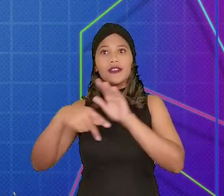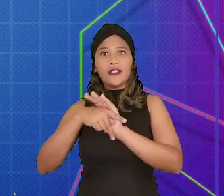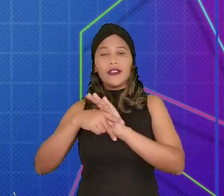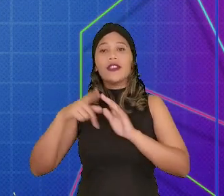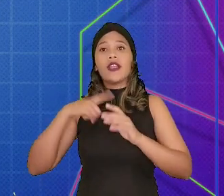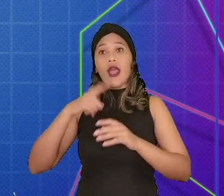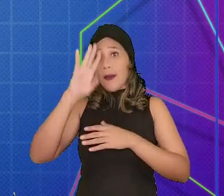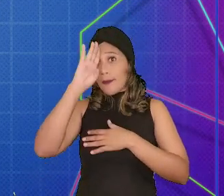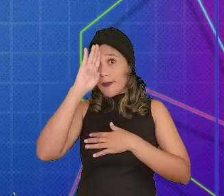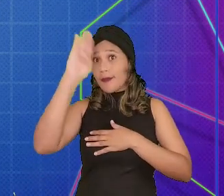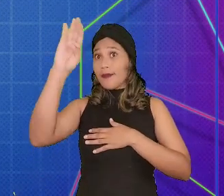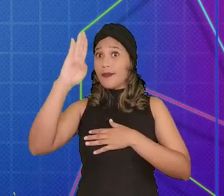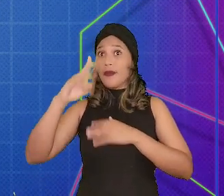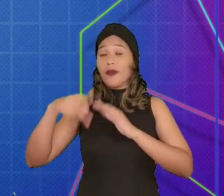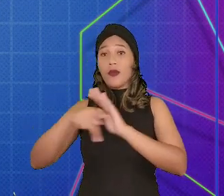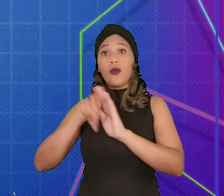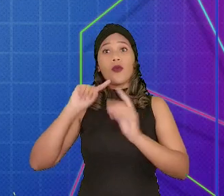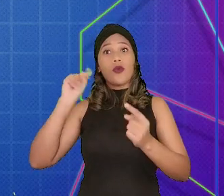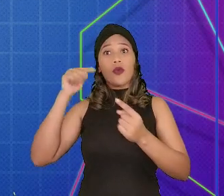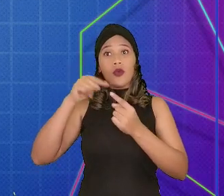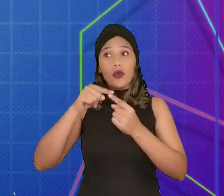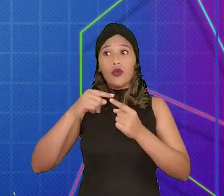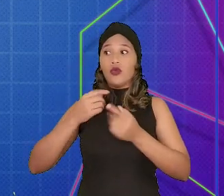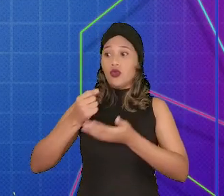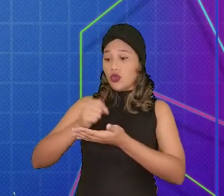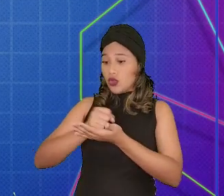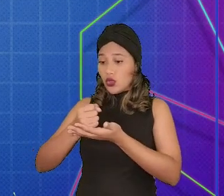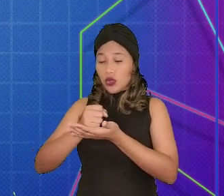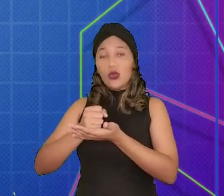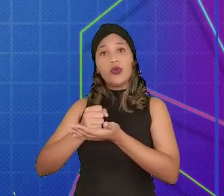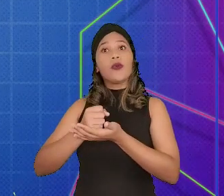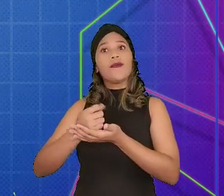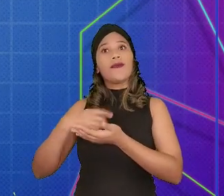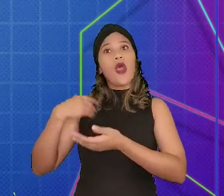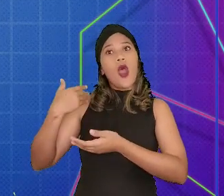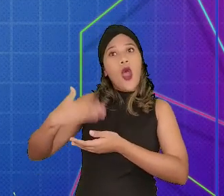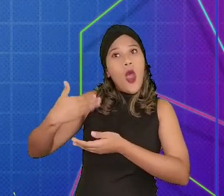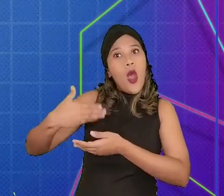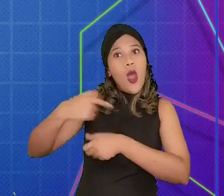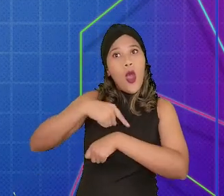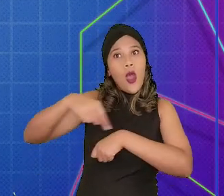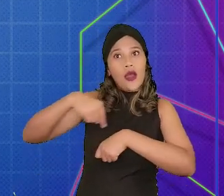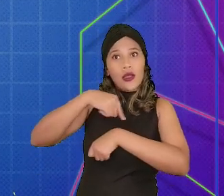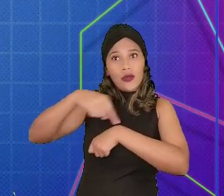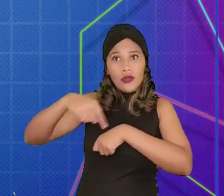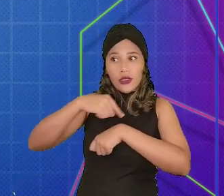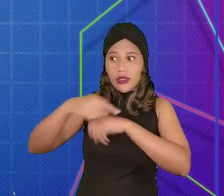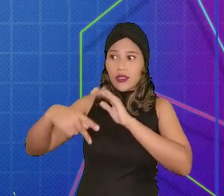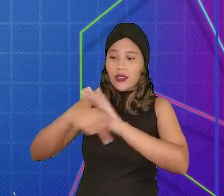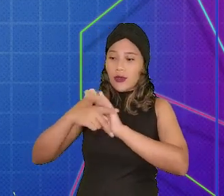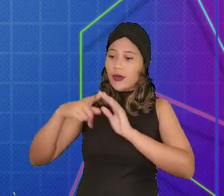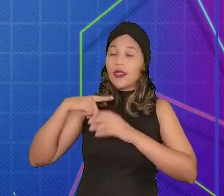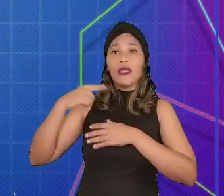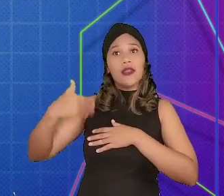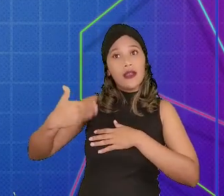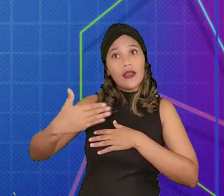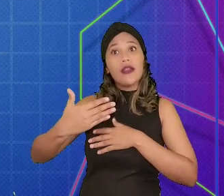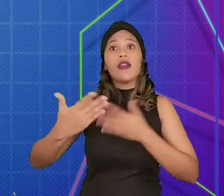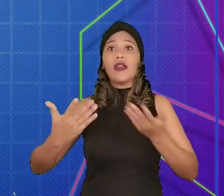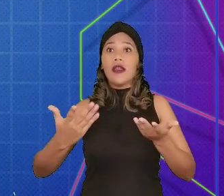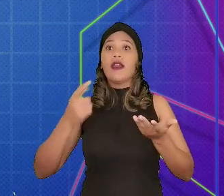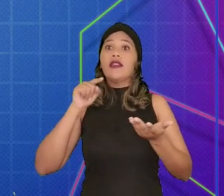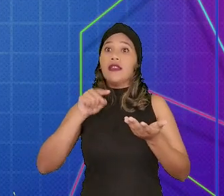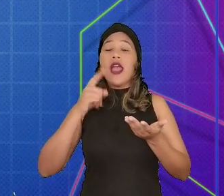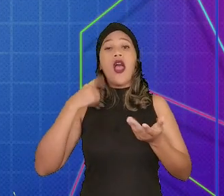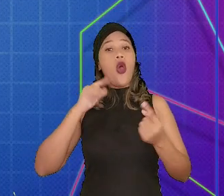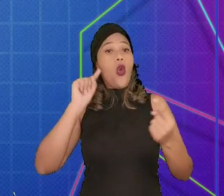jogador. Pense que a principal meta do seu jogo é entreter a pessoa que irá passar horas vivendo aquele universo. Reflita e